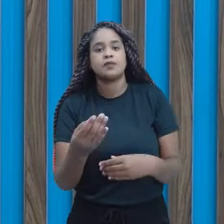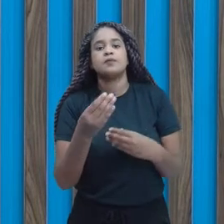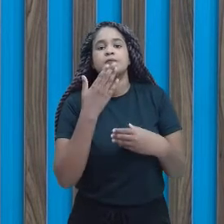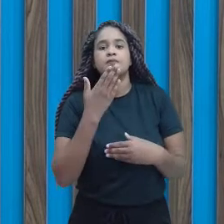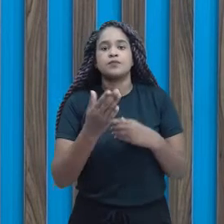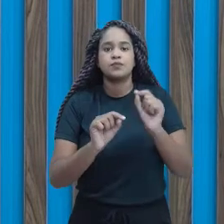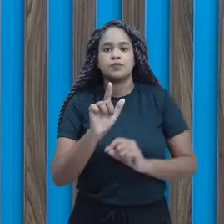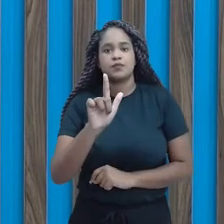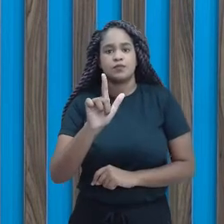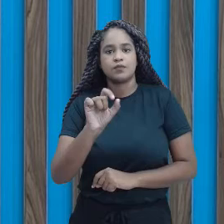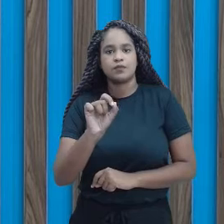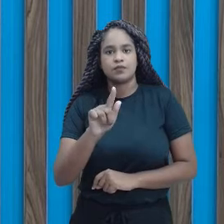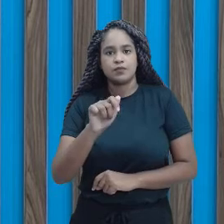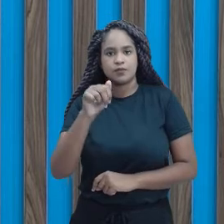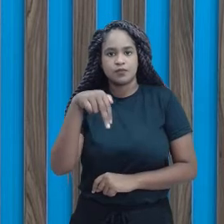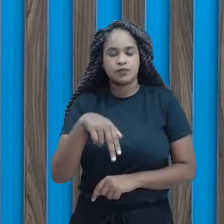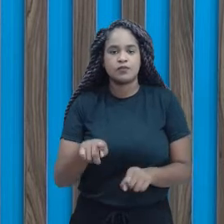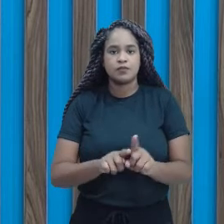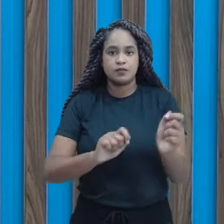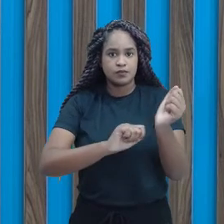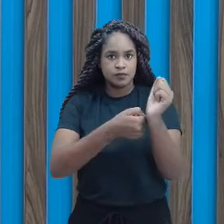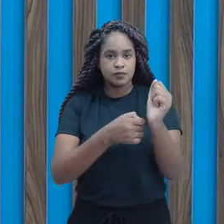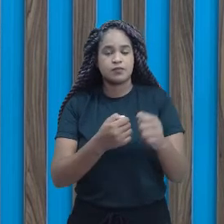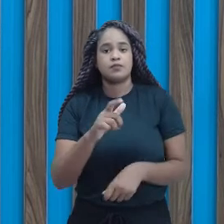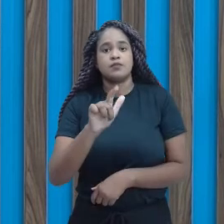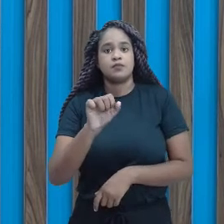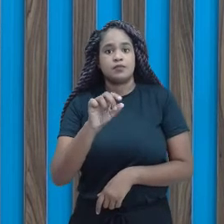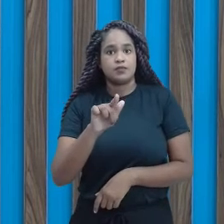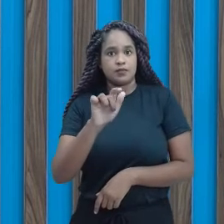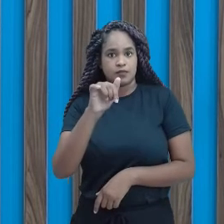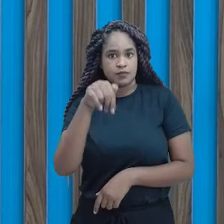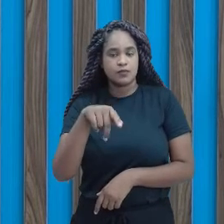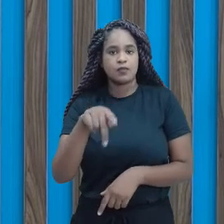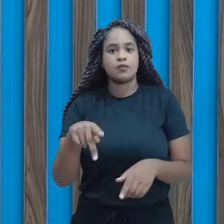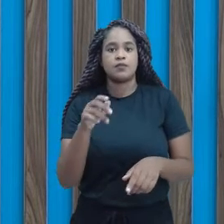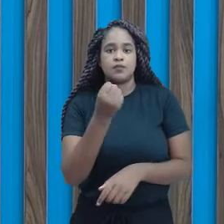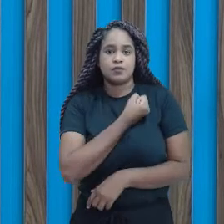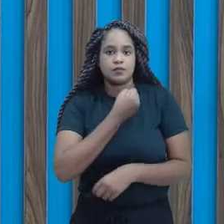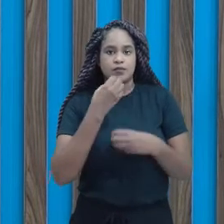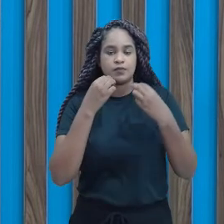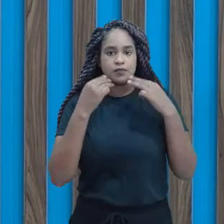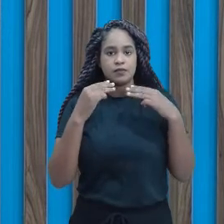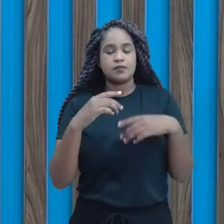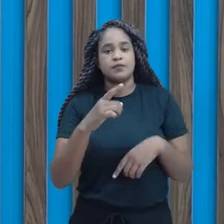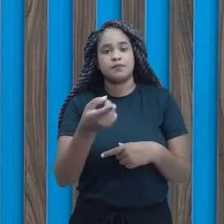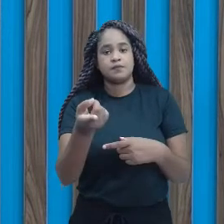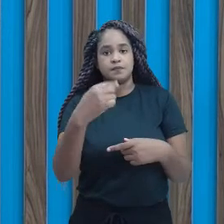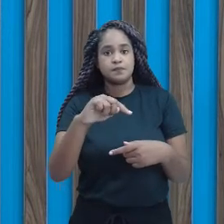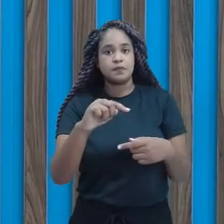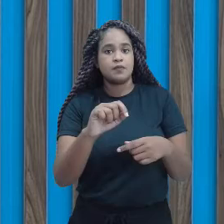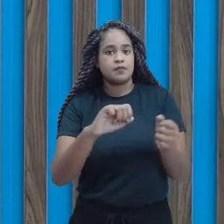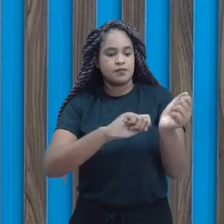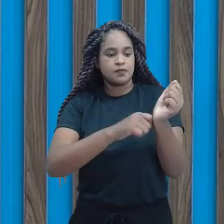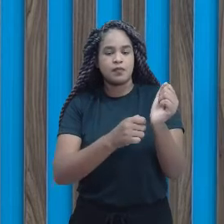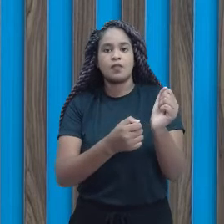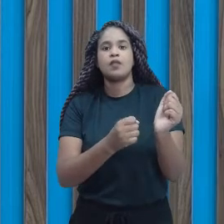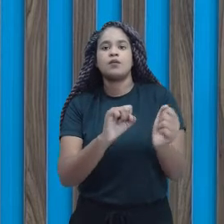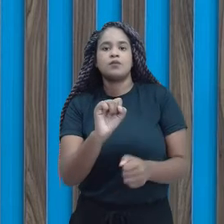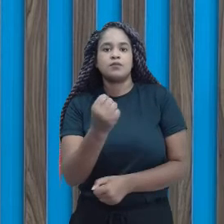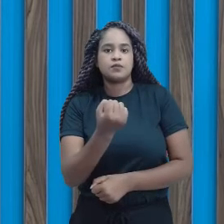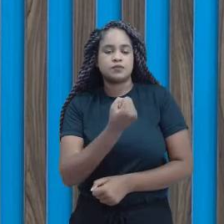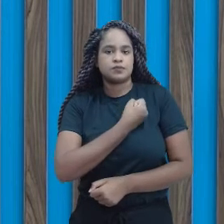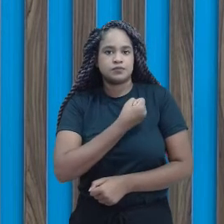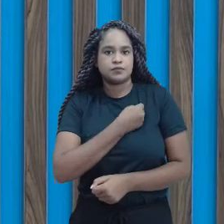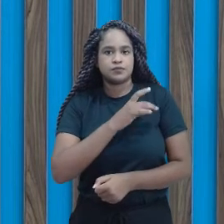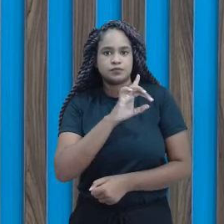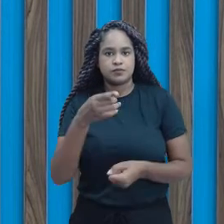seu login e a sua senha. No login é a sua matrícula e a senha são os 8 dígitos da data